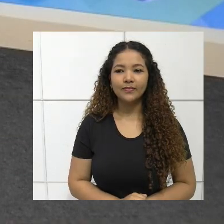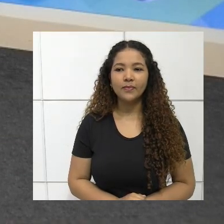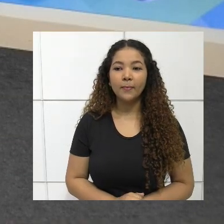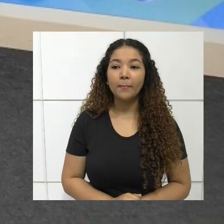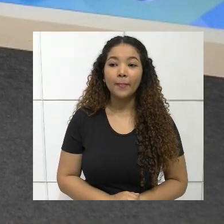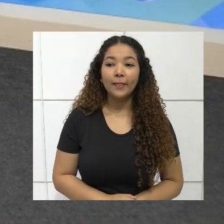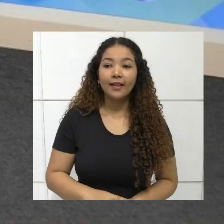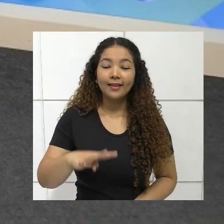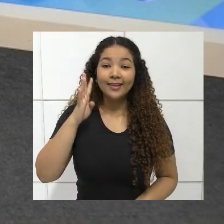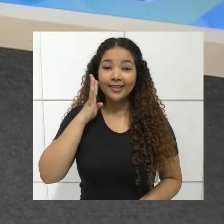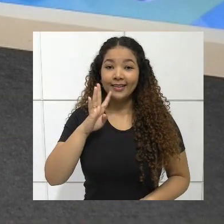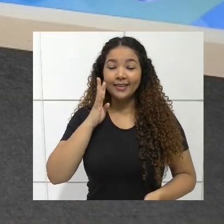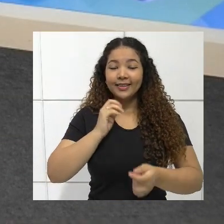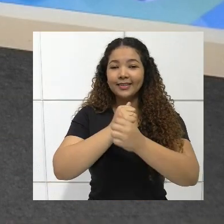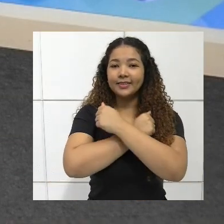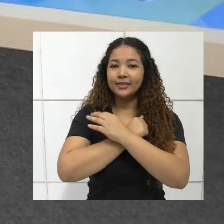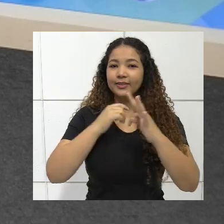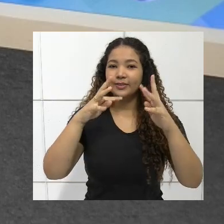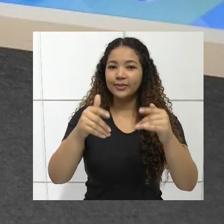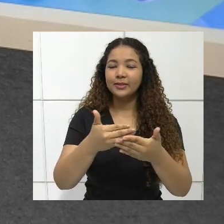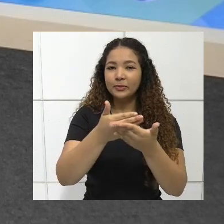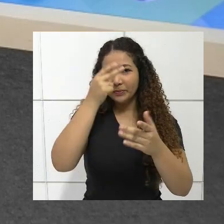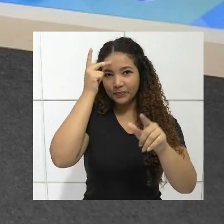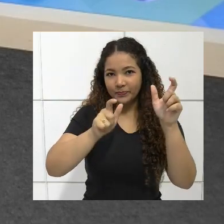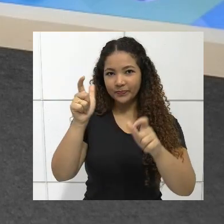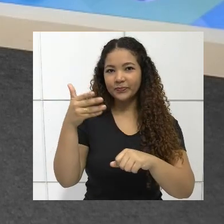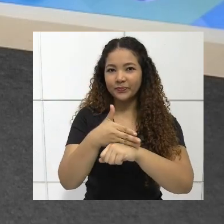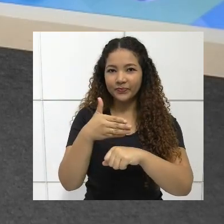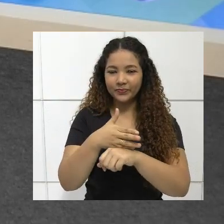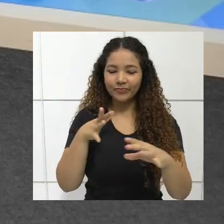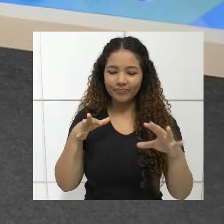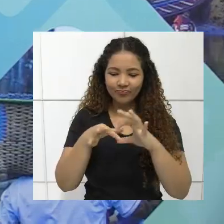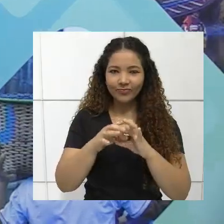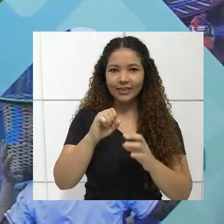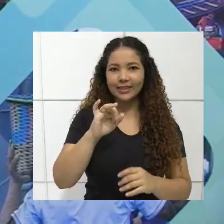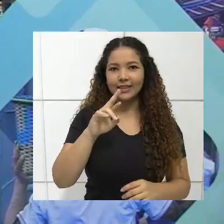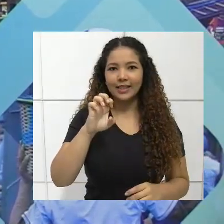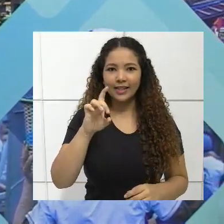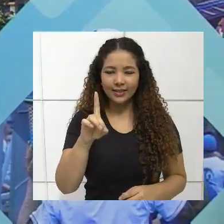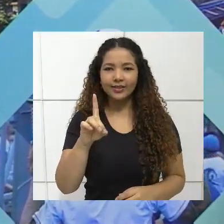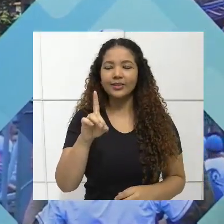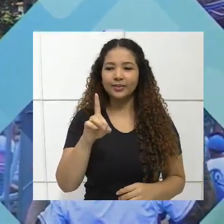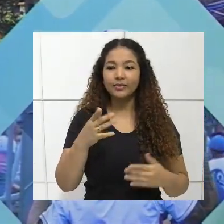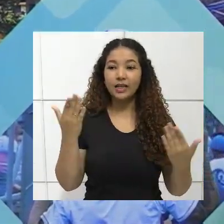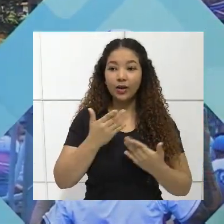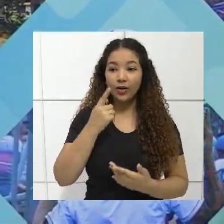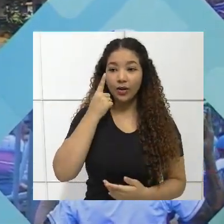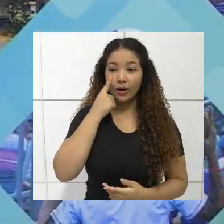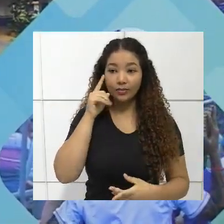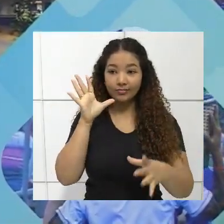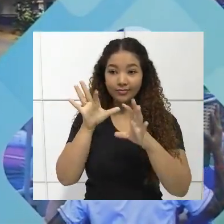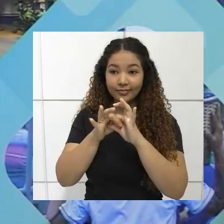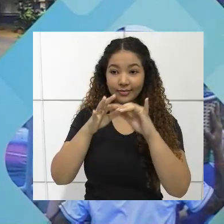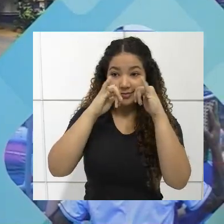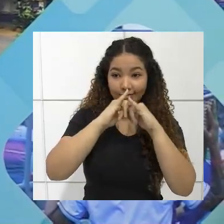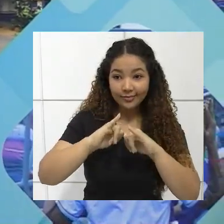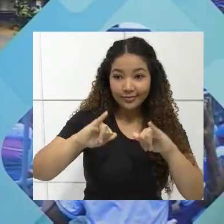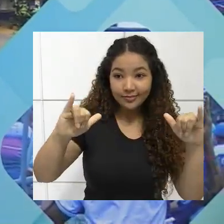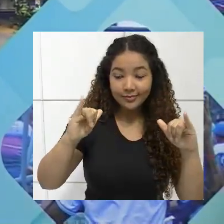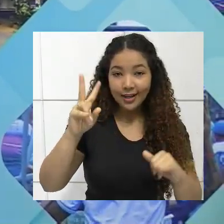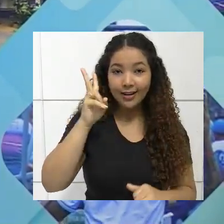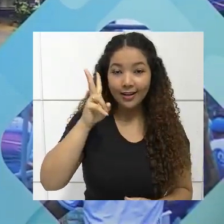Que legal, hein? Um grande abraço a todos que fazem o Sicredi. Nildo Candoriano, deixa aqui perto do nosso povo para eu trazer um recado bem